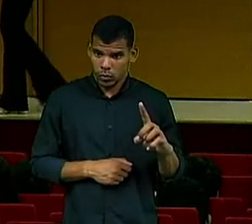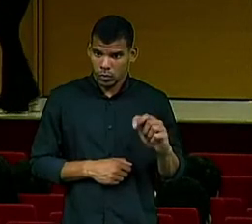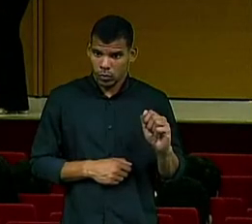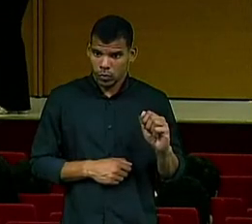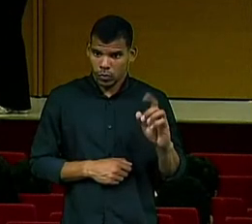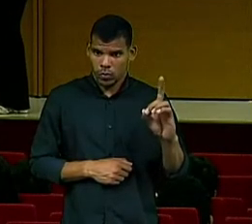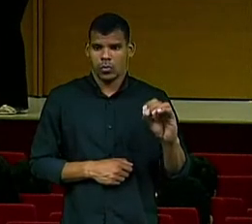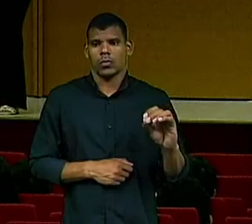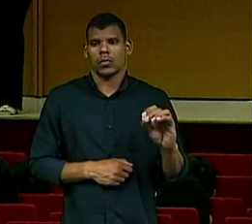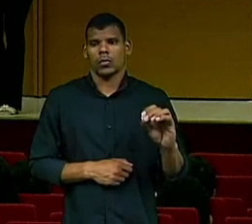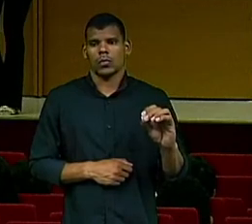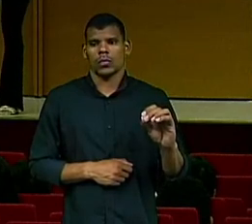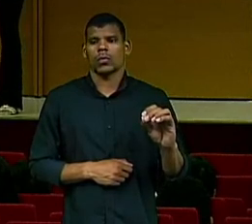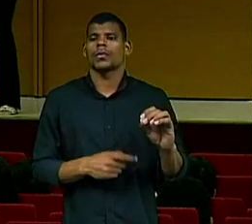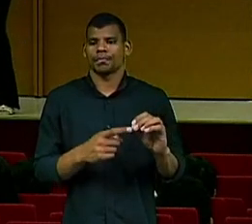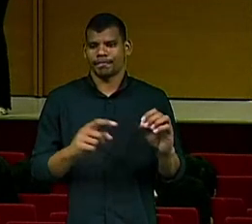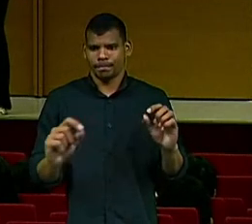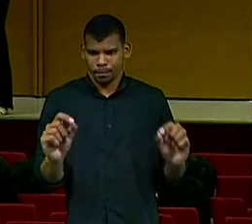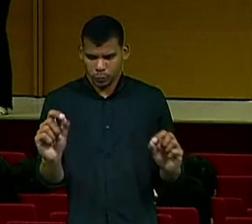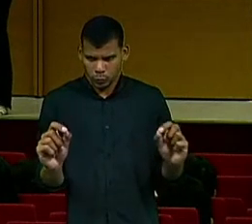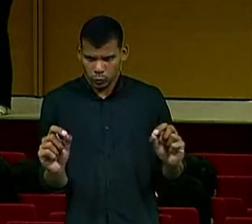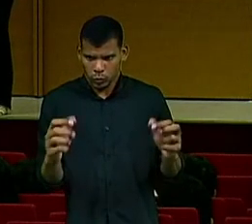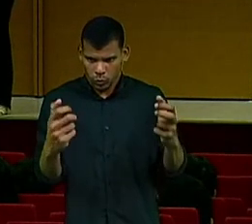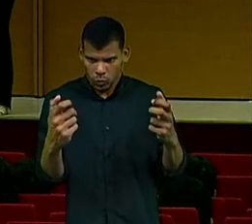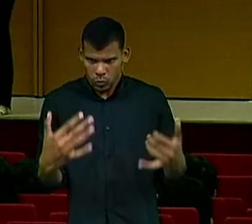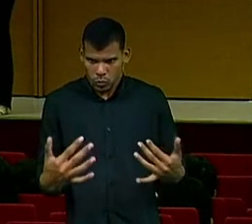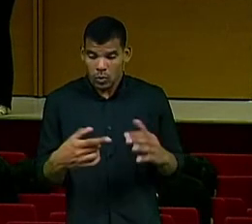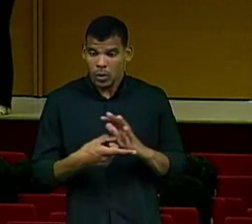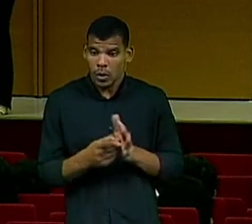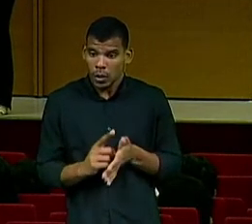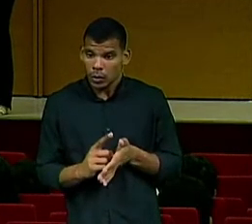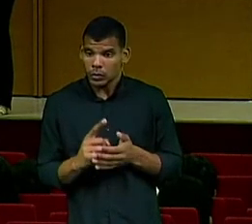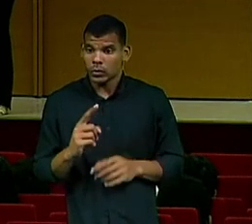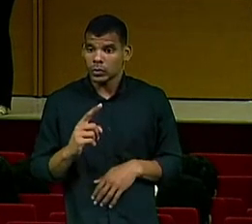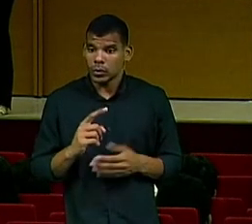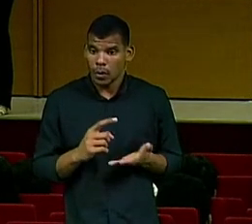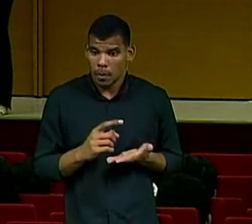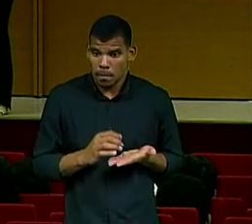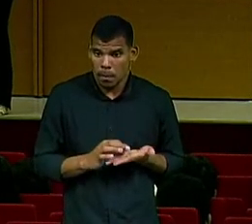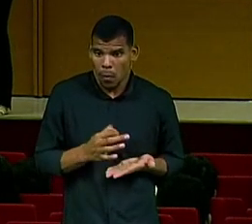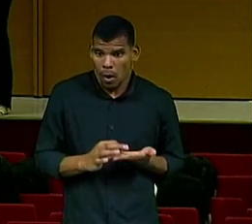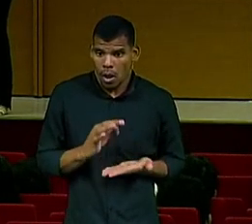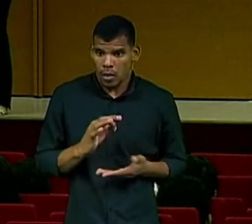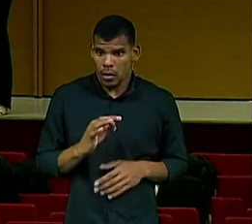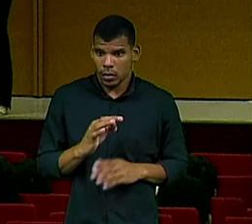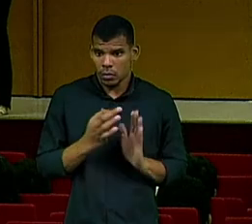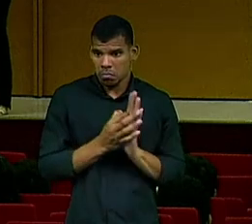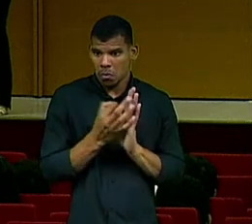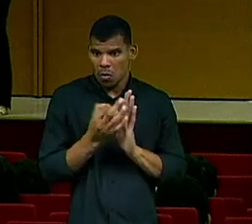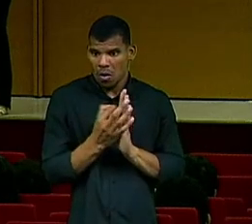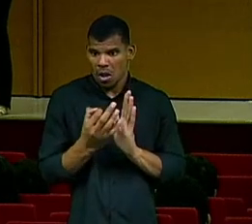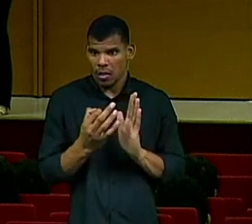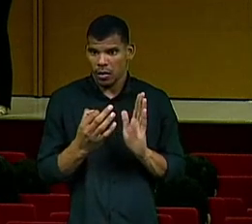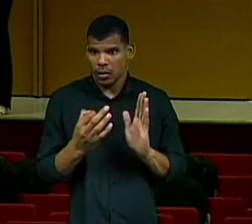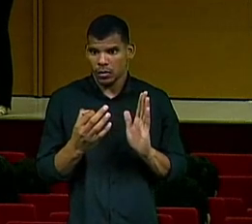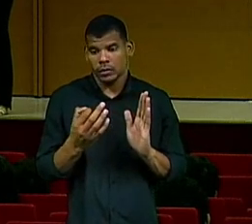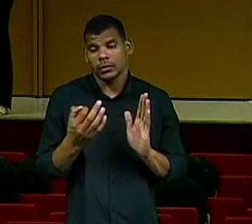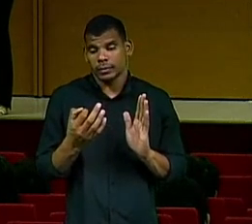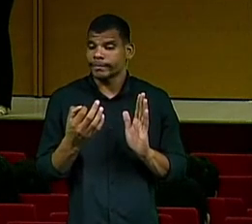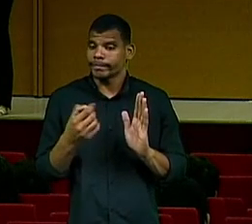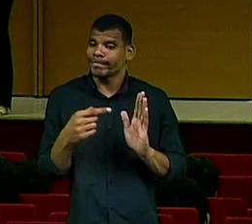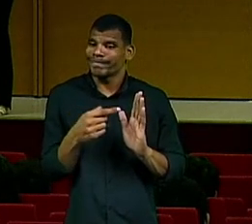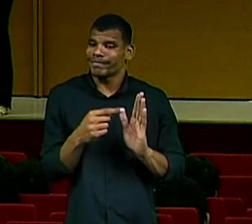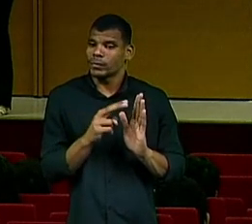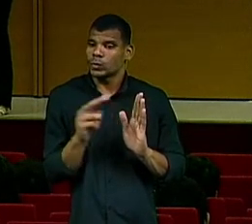a muda Ele vai cortar antes da nossa moeda Cruzeiro e aí o cruzado a nova moeda corta três